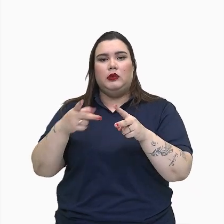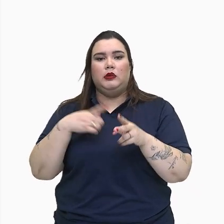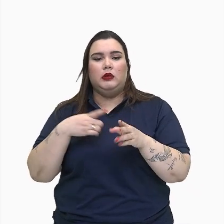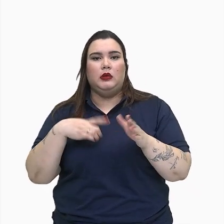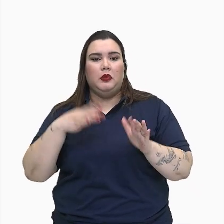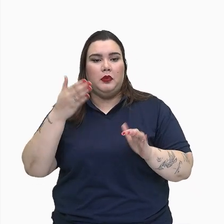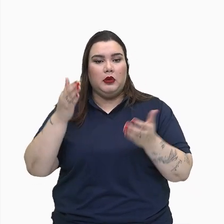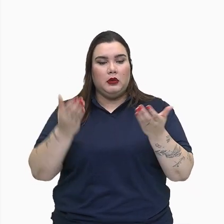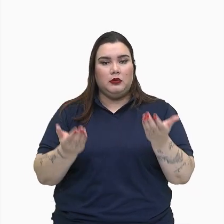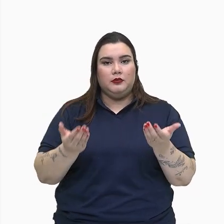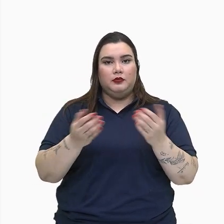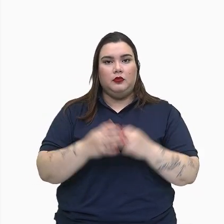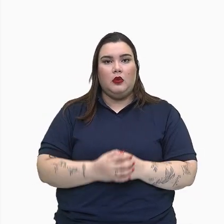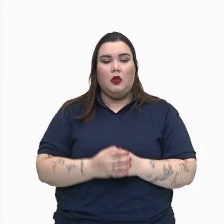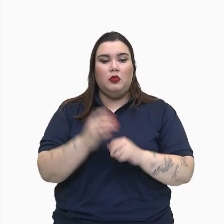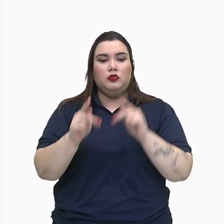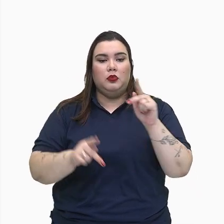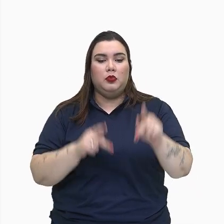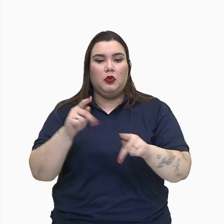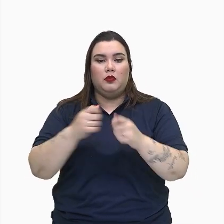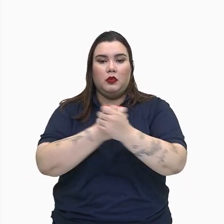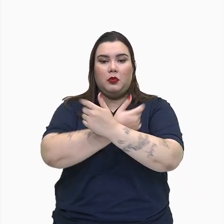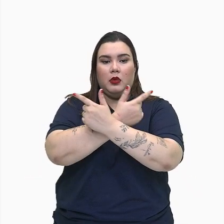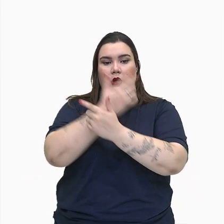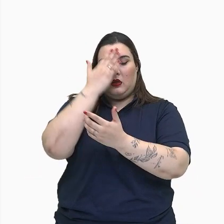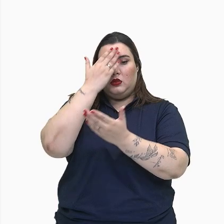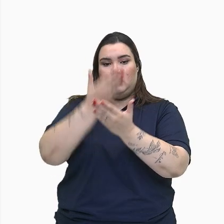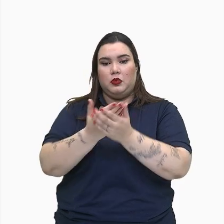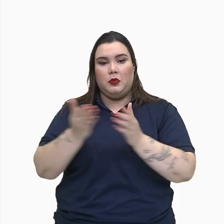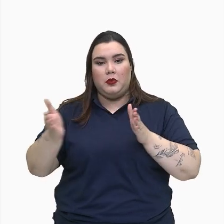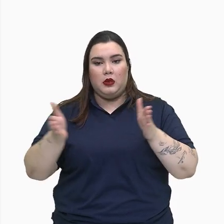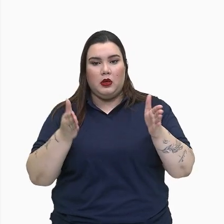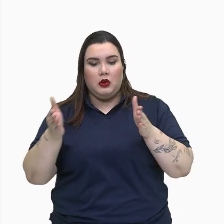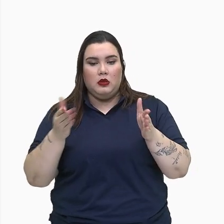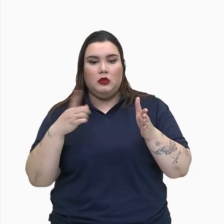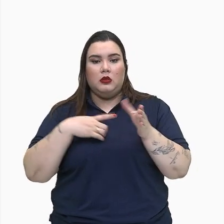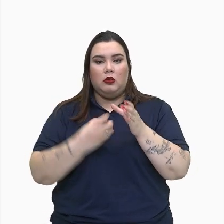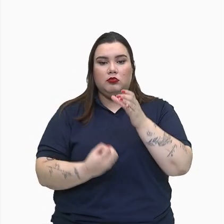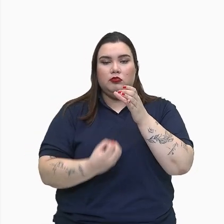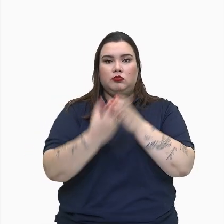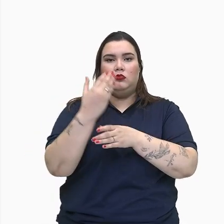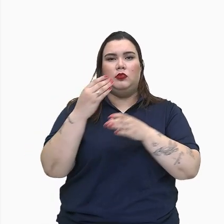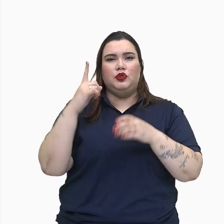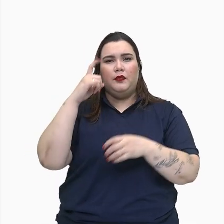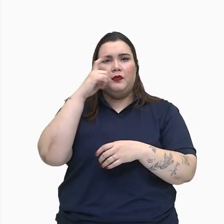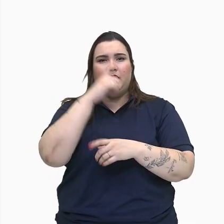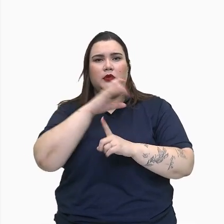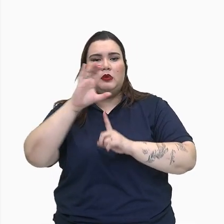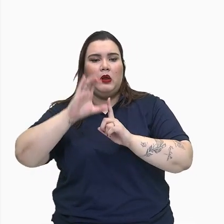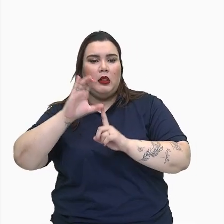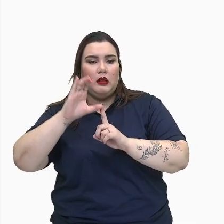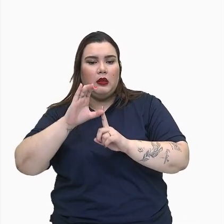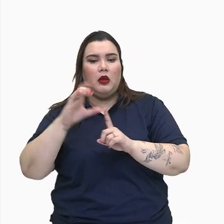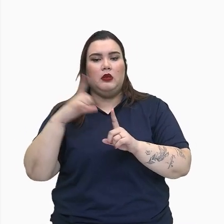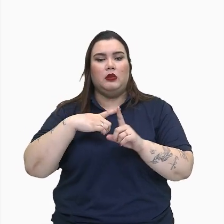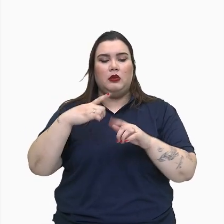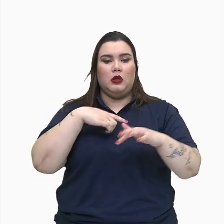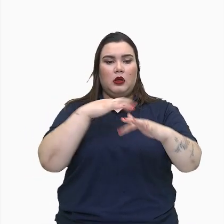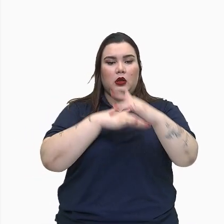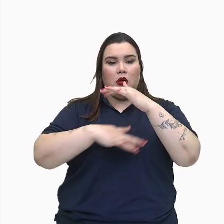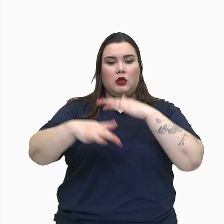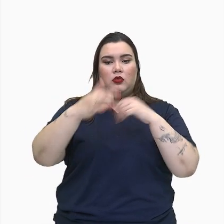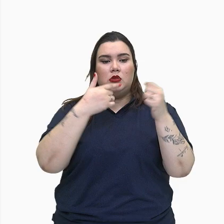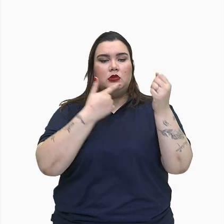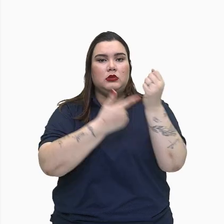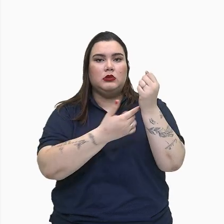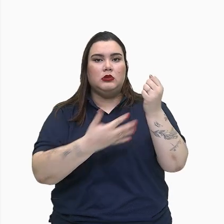Os maias acreditavam em ciclos temporais e desenvolviam complexos calendários, realizavam rituais de sangue